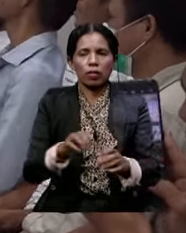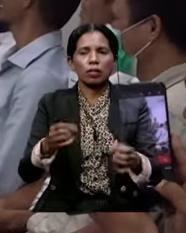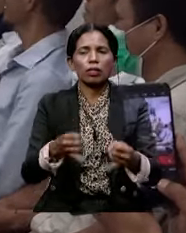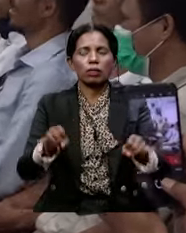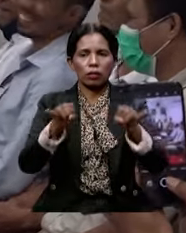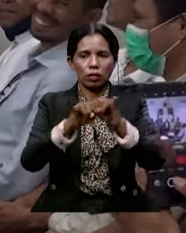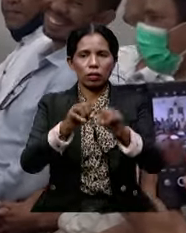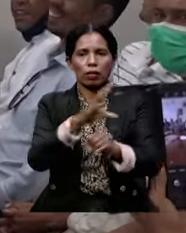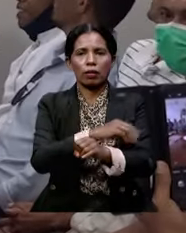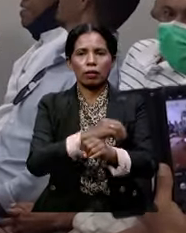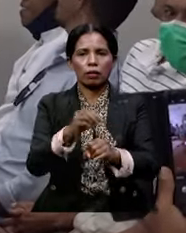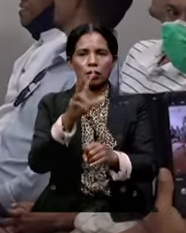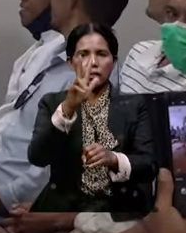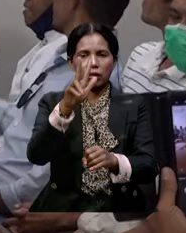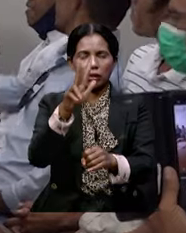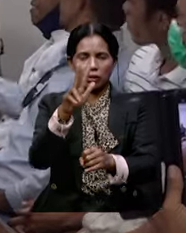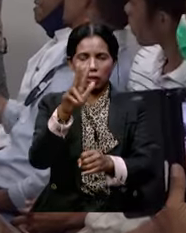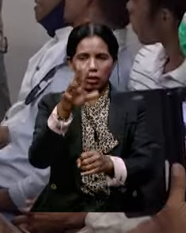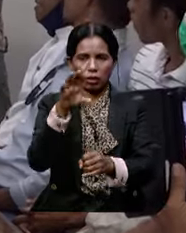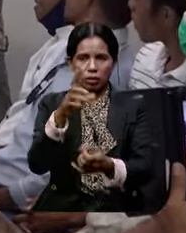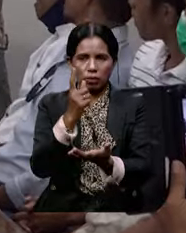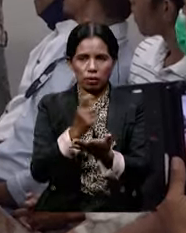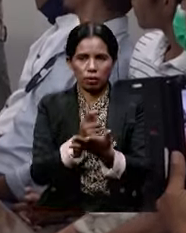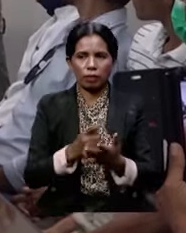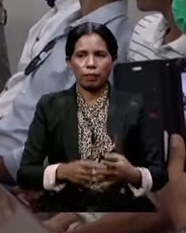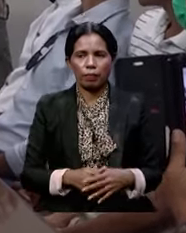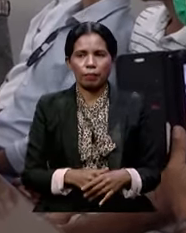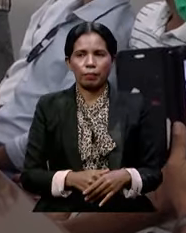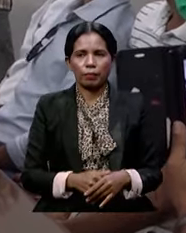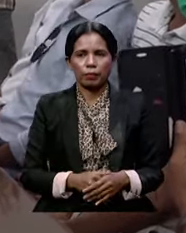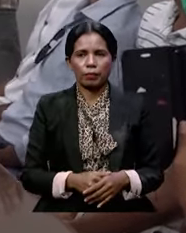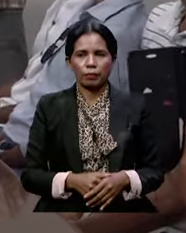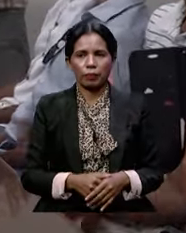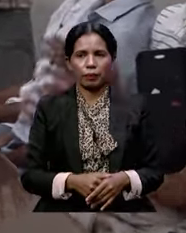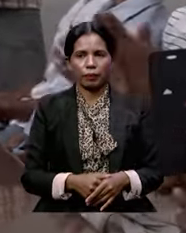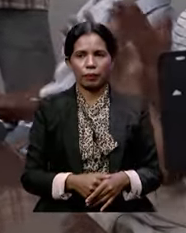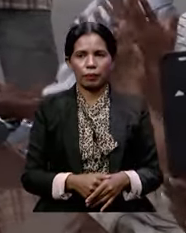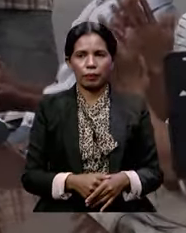sociedade civil rihun atustolo Santina de Jesus Agostinho da Costa GMN.